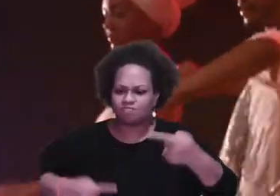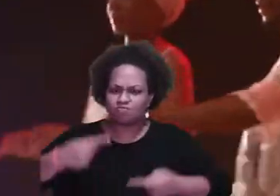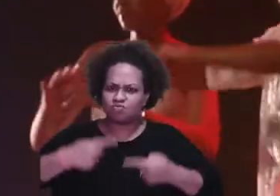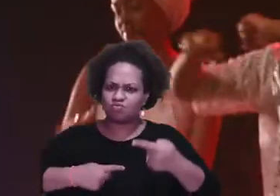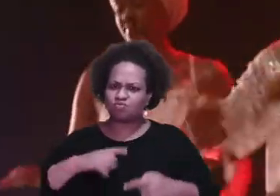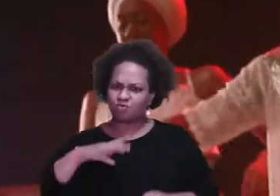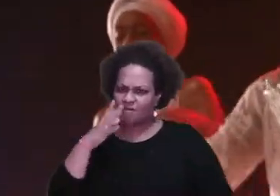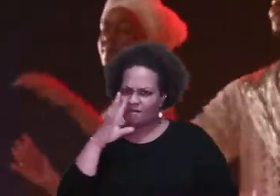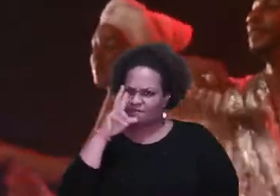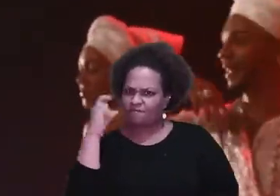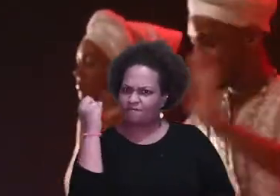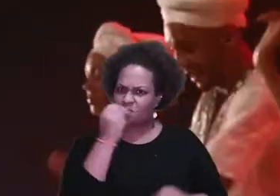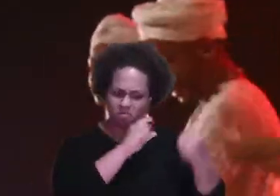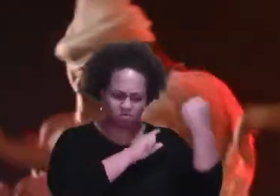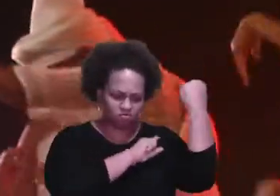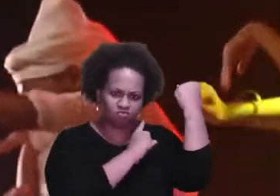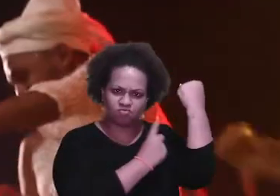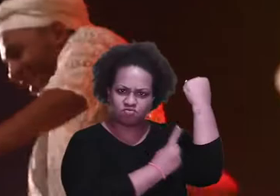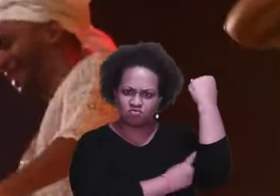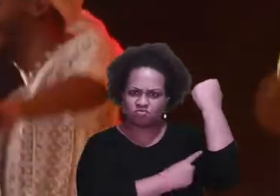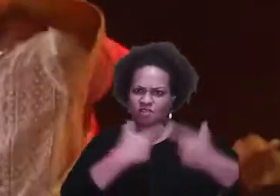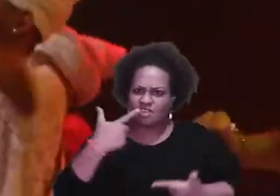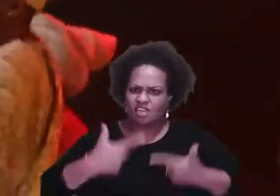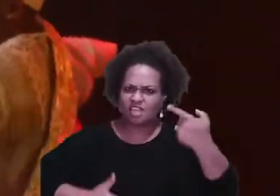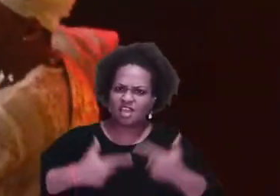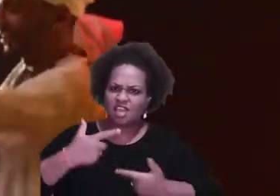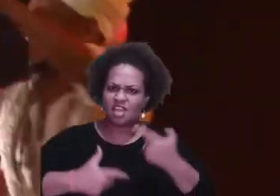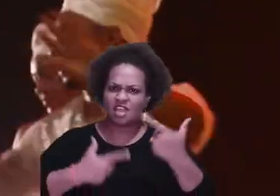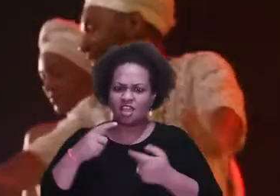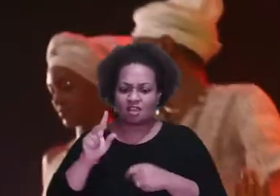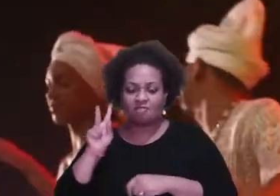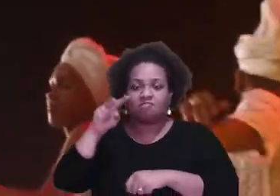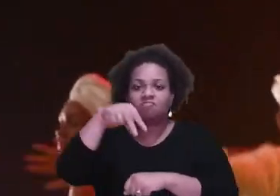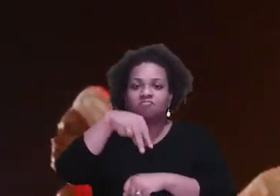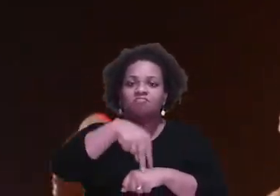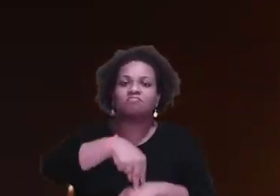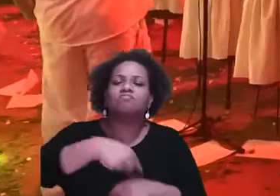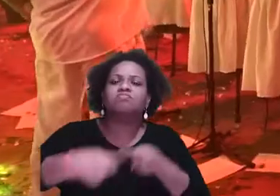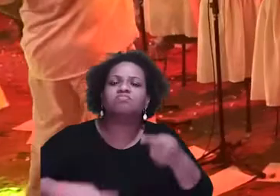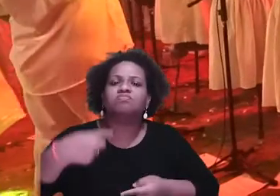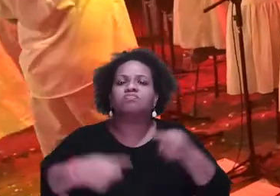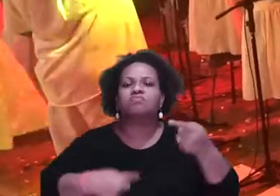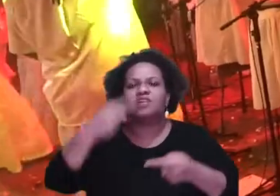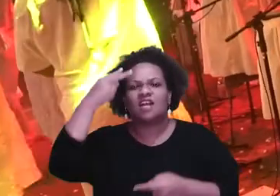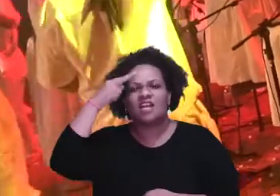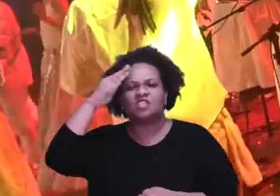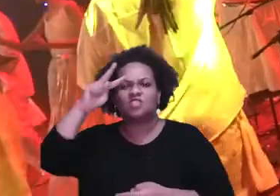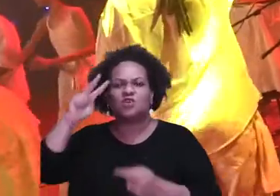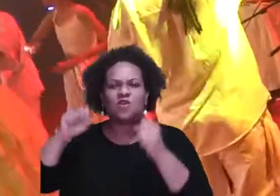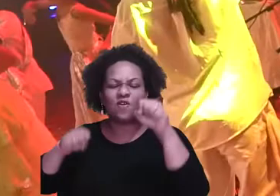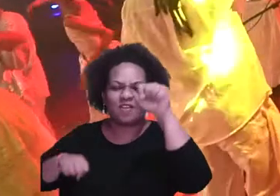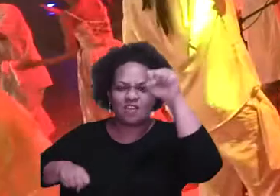bravo você guerreiro Deus da guerra que presta Terra A